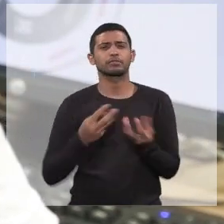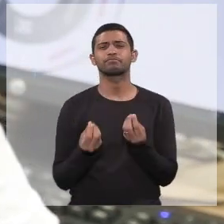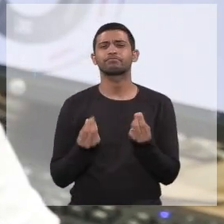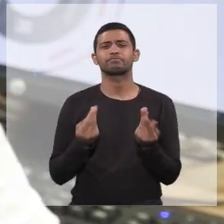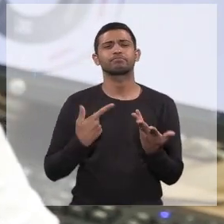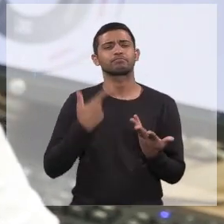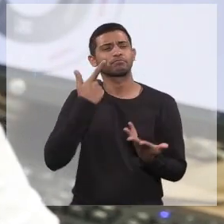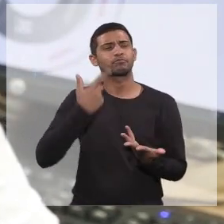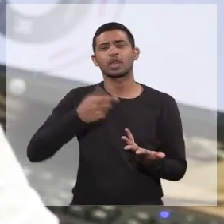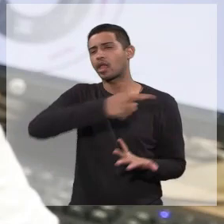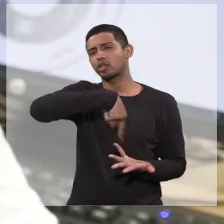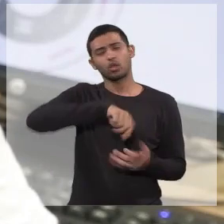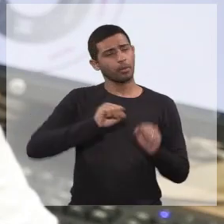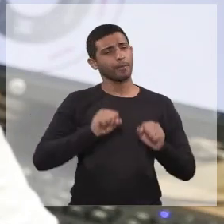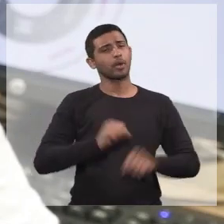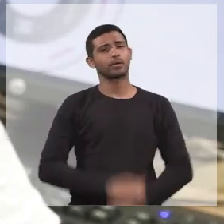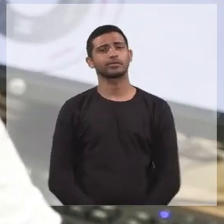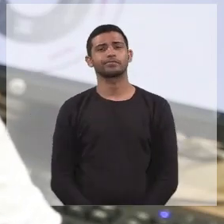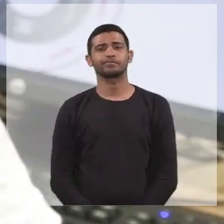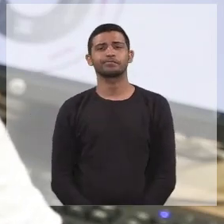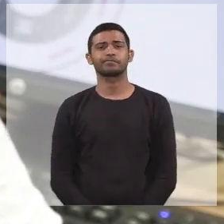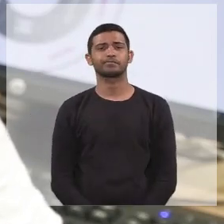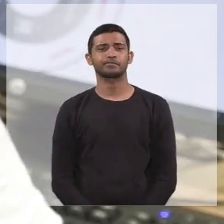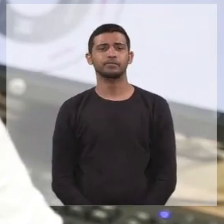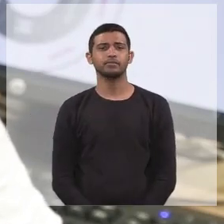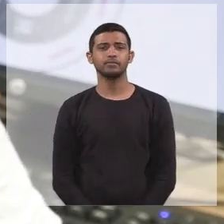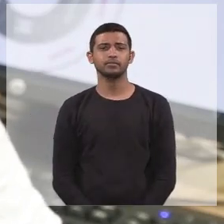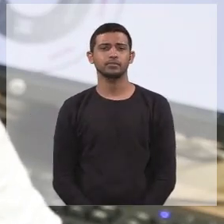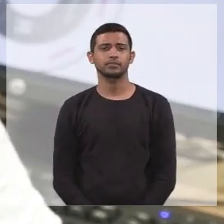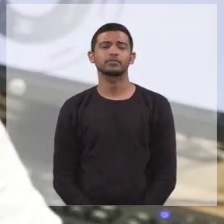quais nós podemos